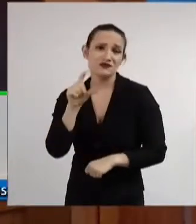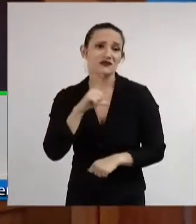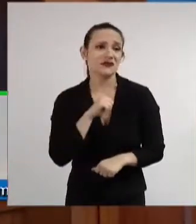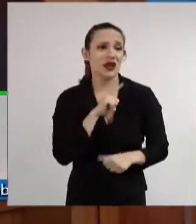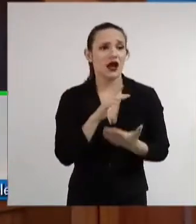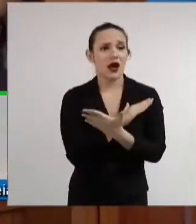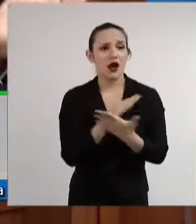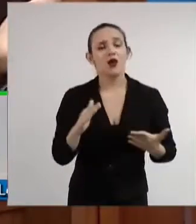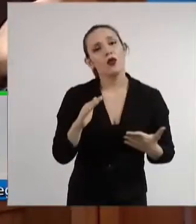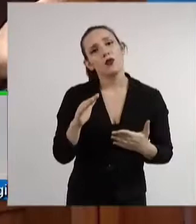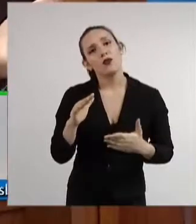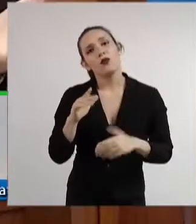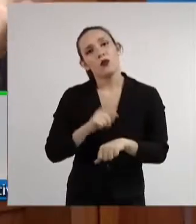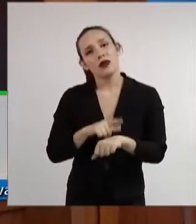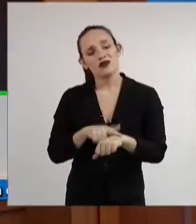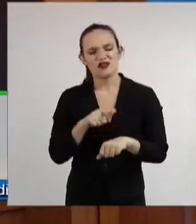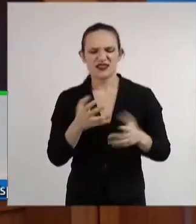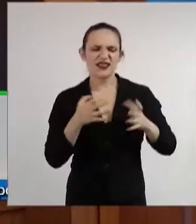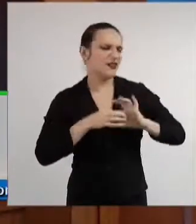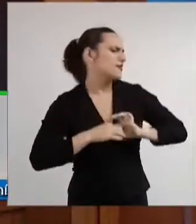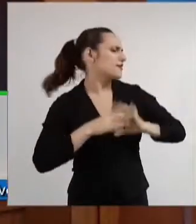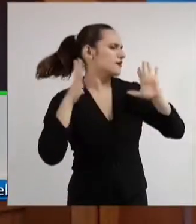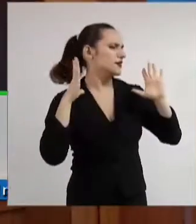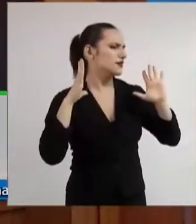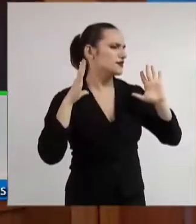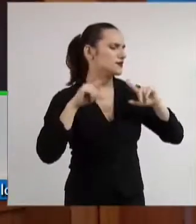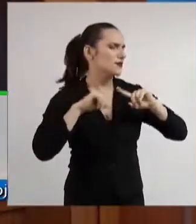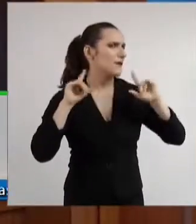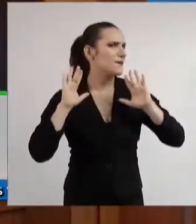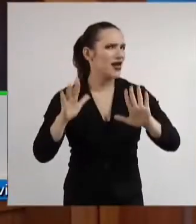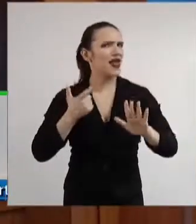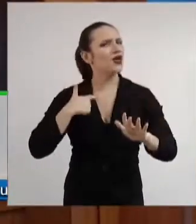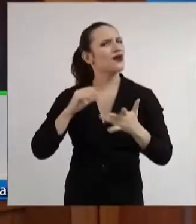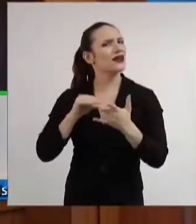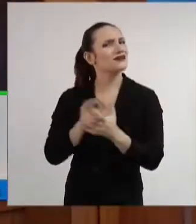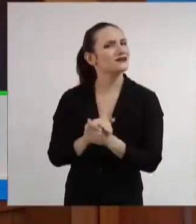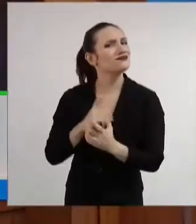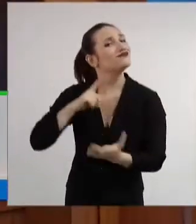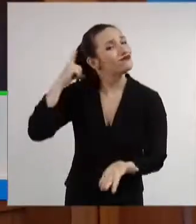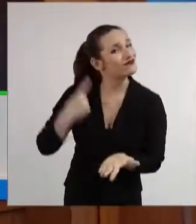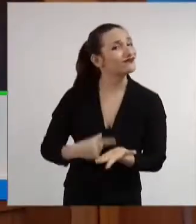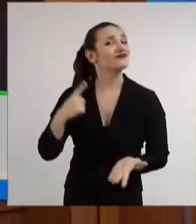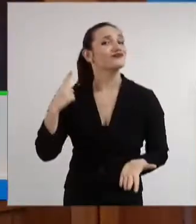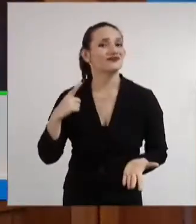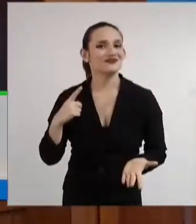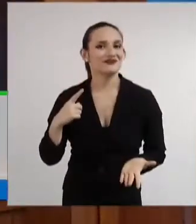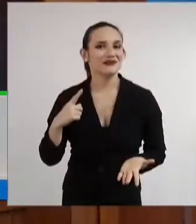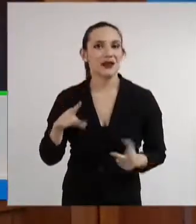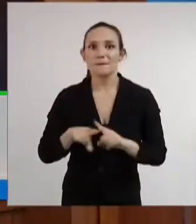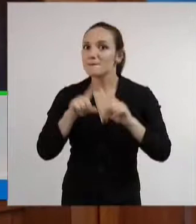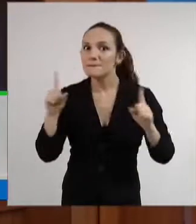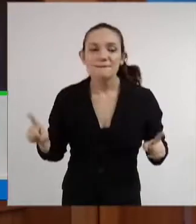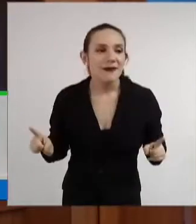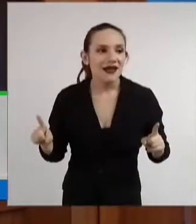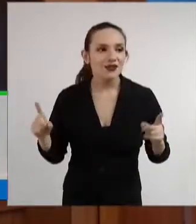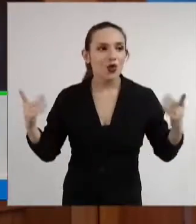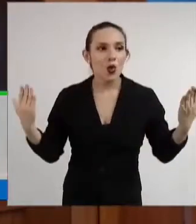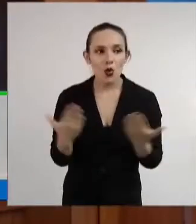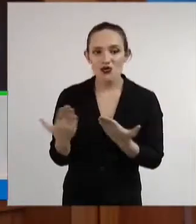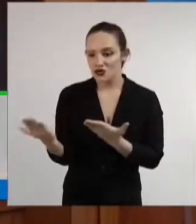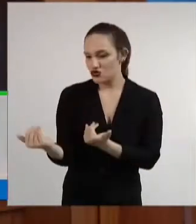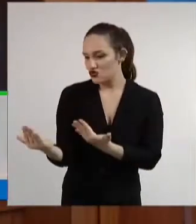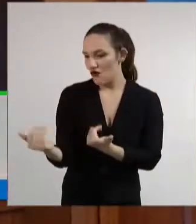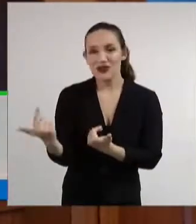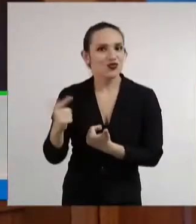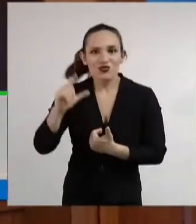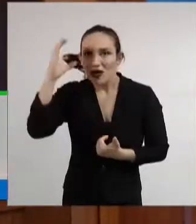você gostaria de ter uma certa liberdade, mas você não pode, porque você tem um compromisso. E aí as pessoas cada vez mais, jovens, que não